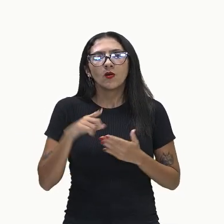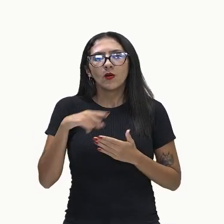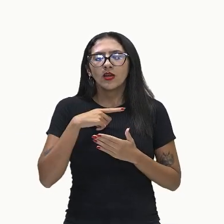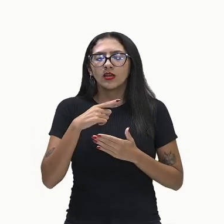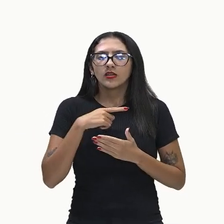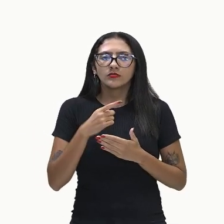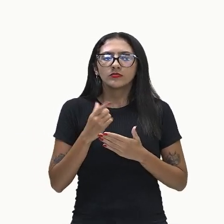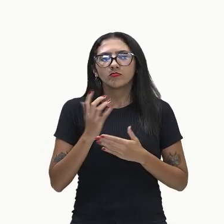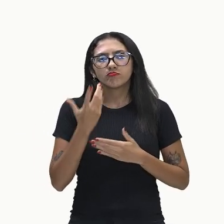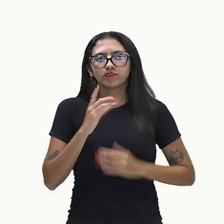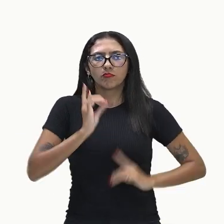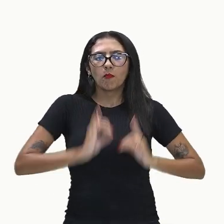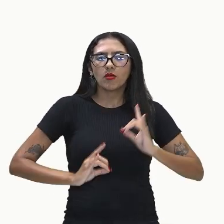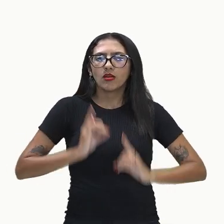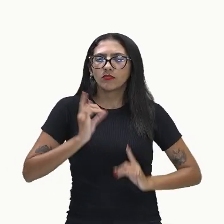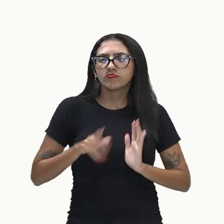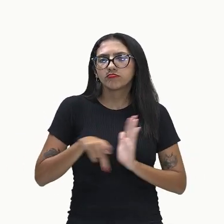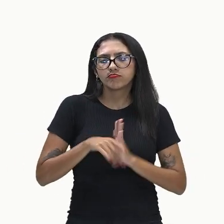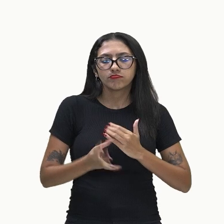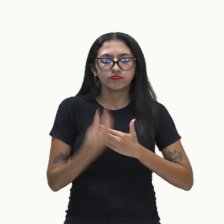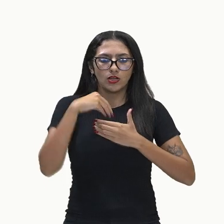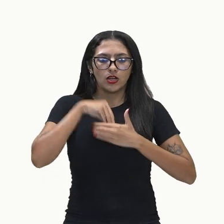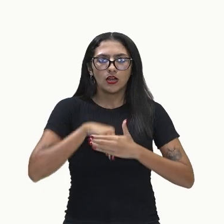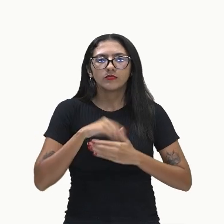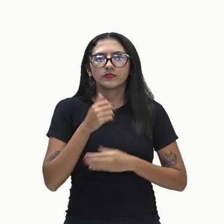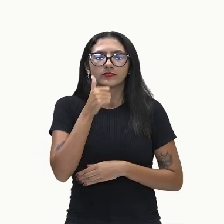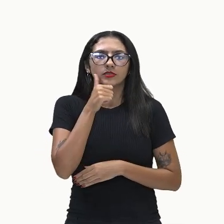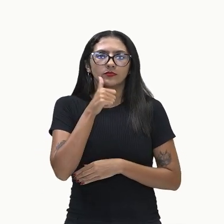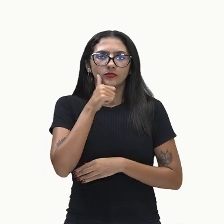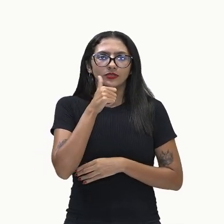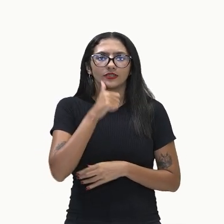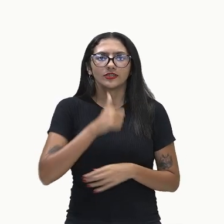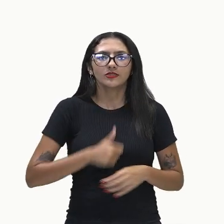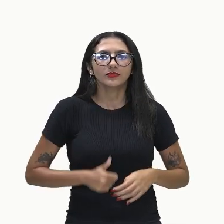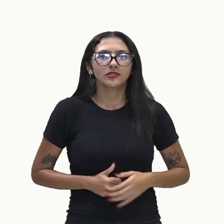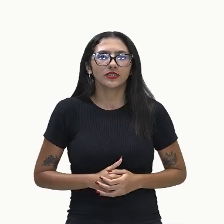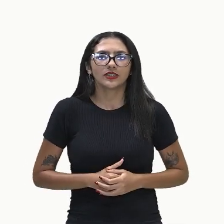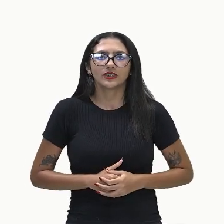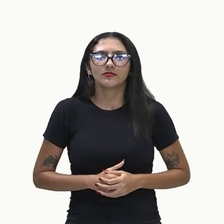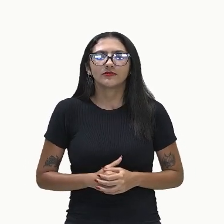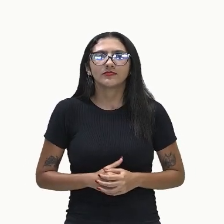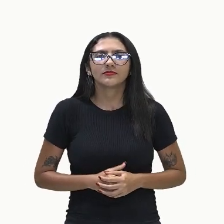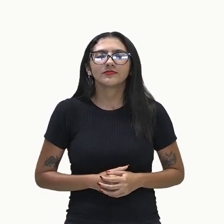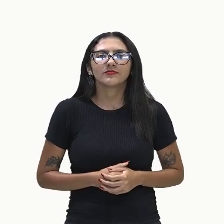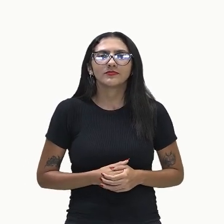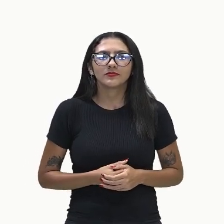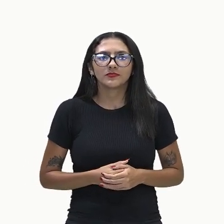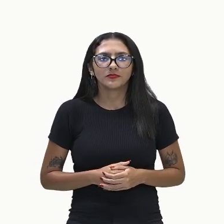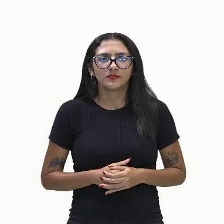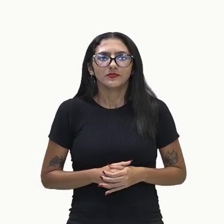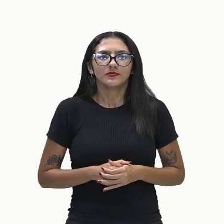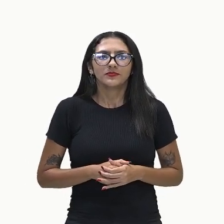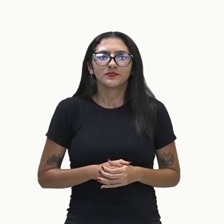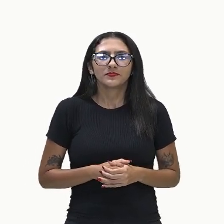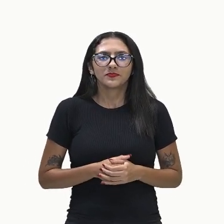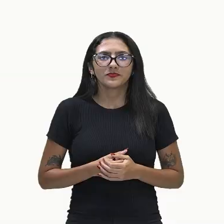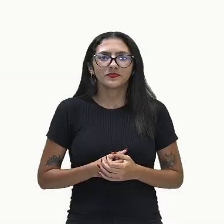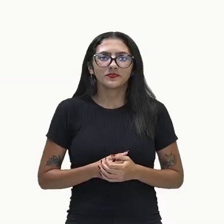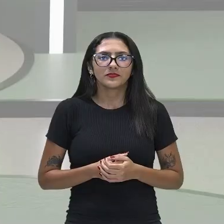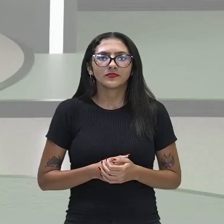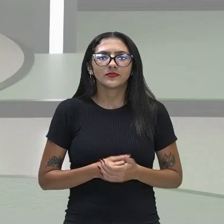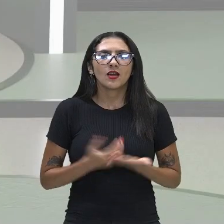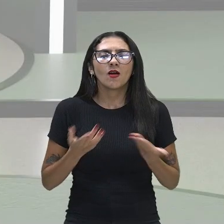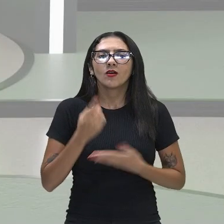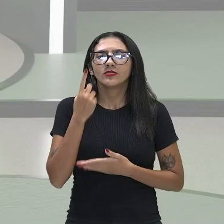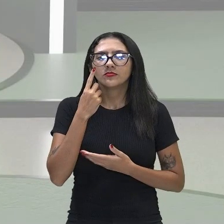esses hormônios causam no útero nesse ciclo menstrual. E ainda agora passando para a